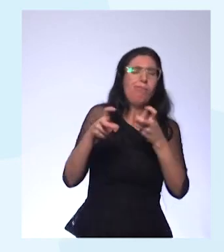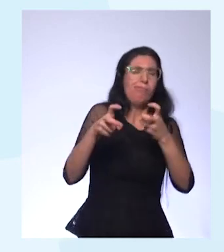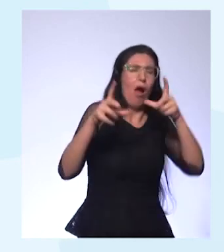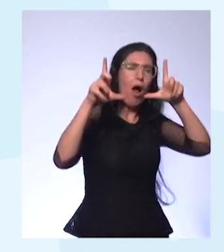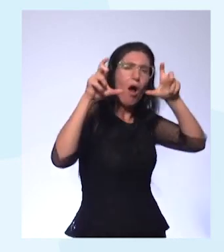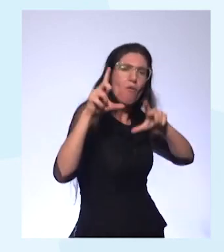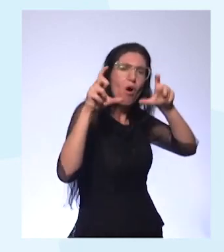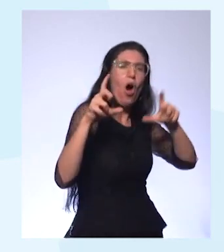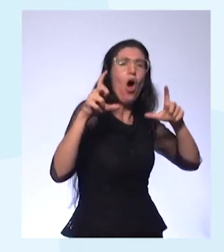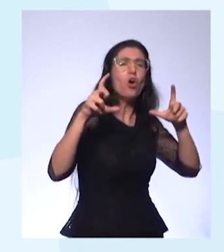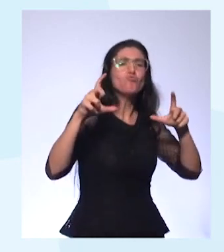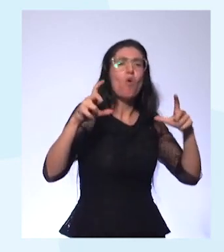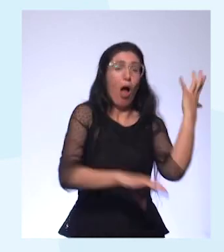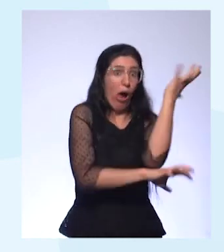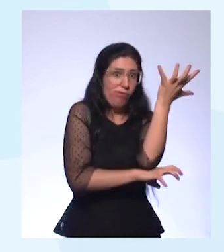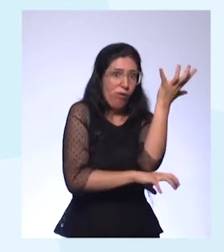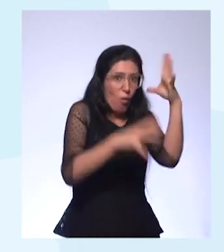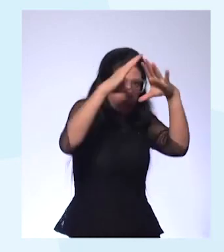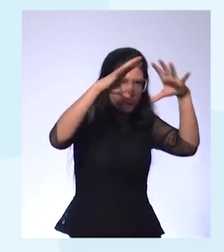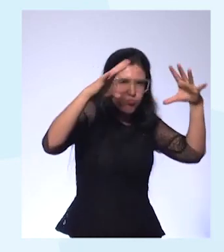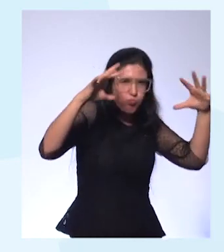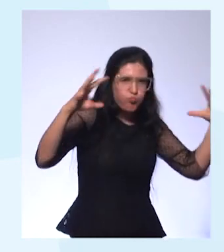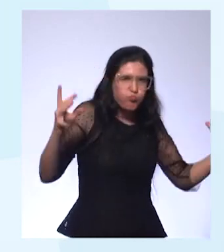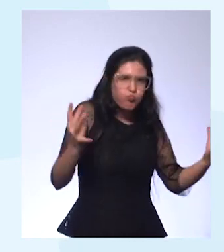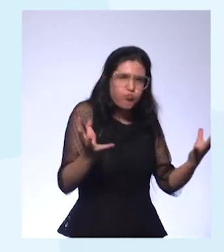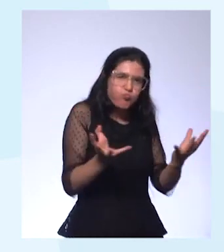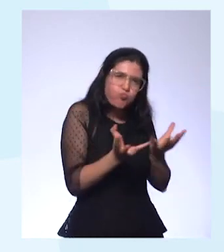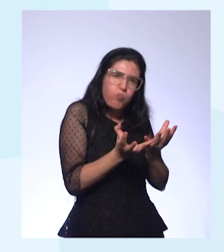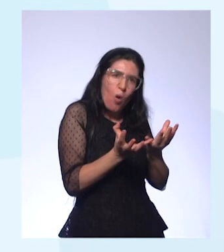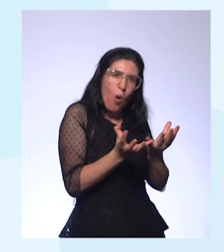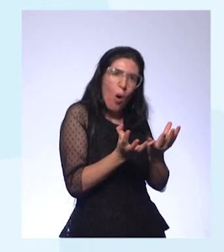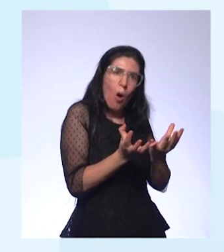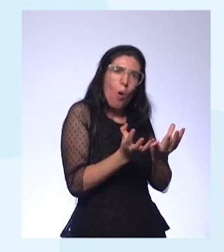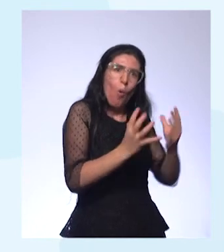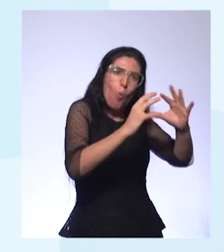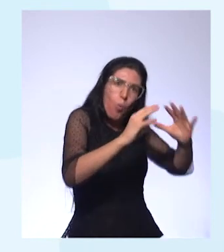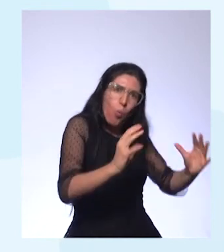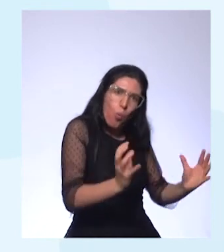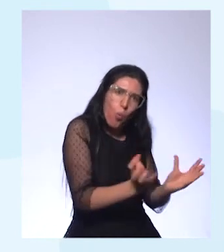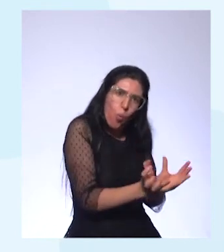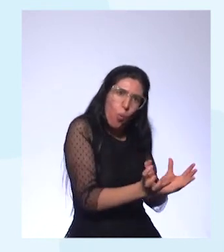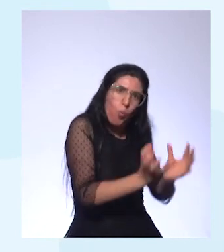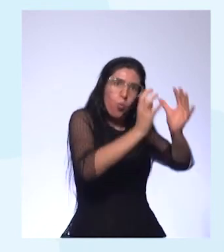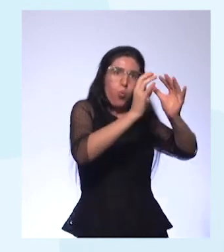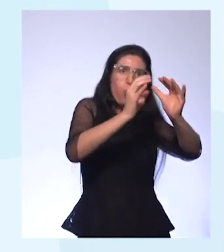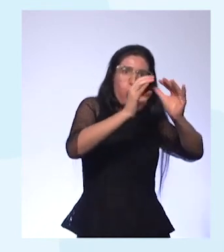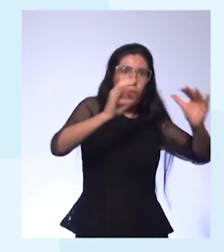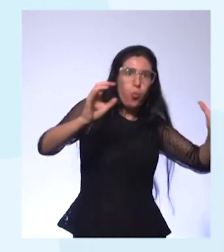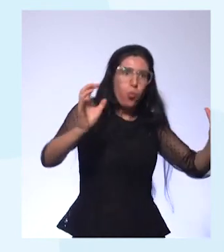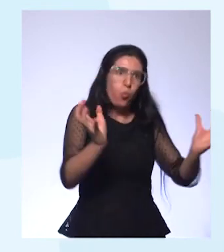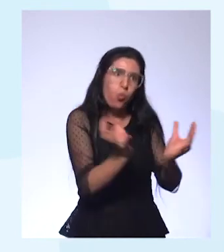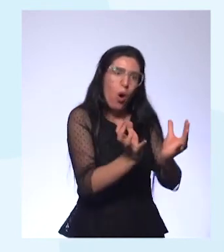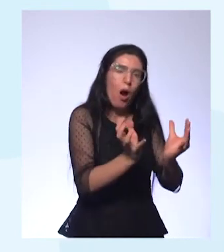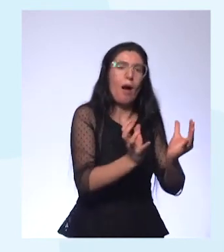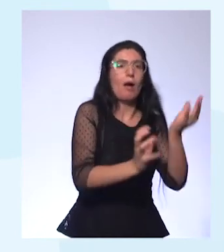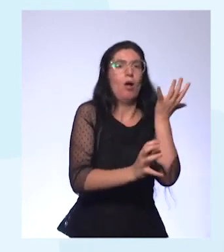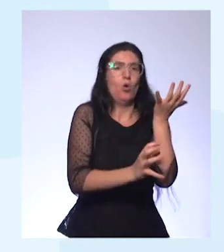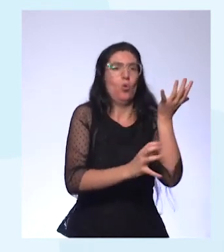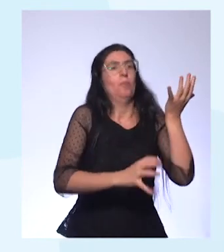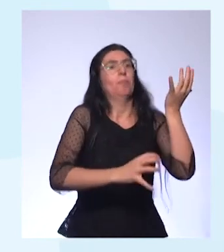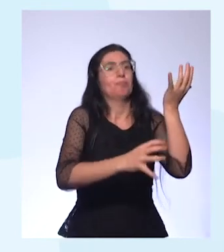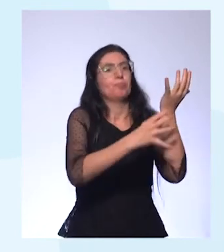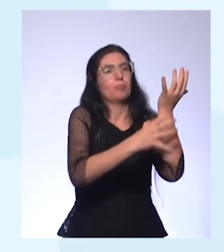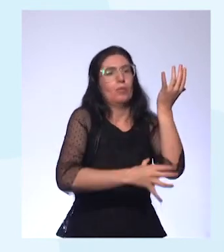árvores elas têm de médio, né, porte até pequeno porte, e os galhos são retorcidos. O